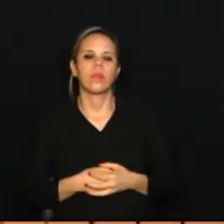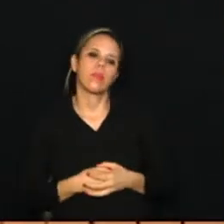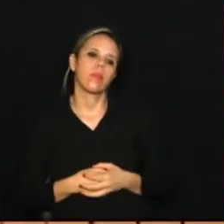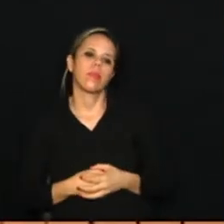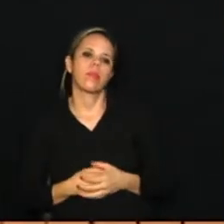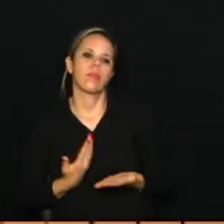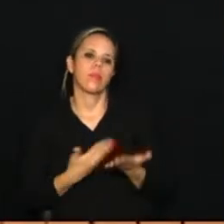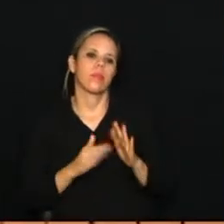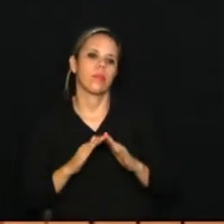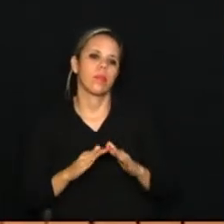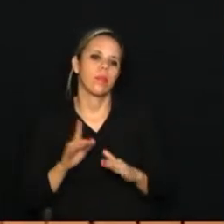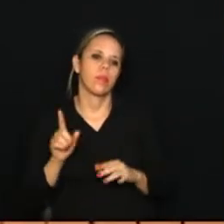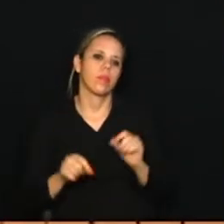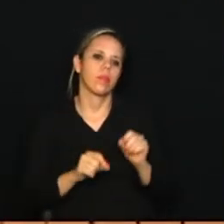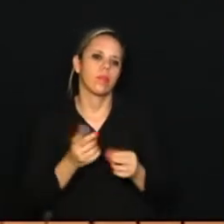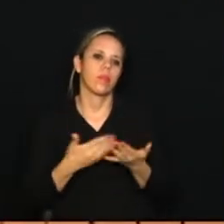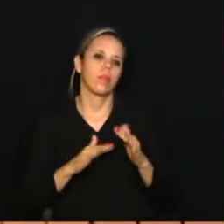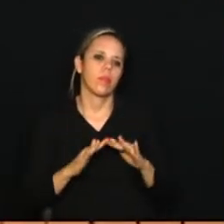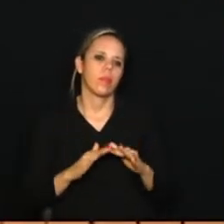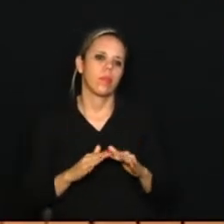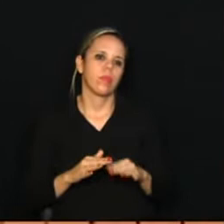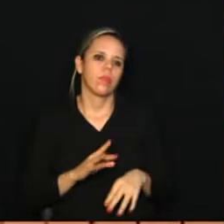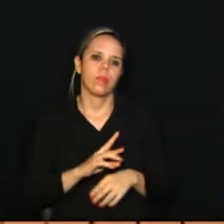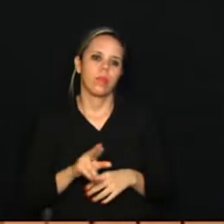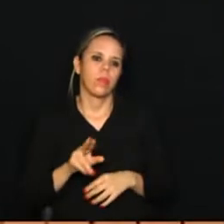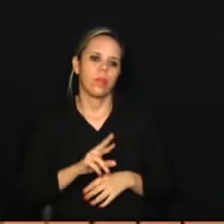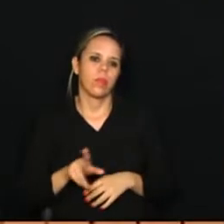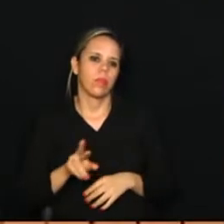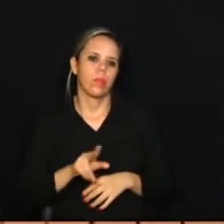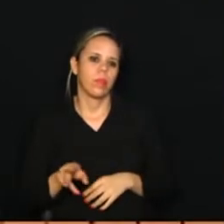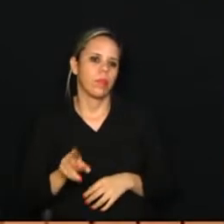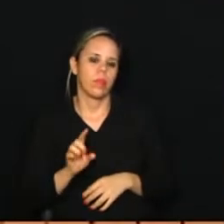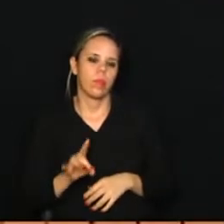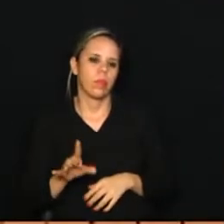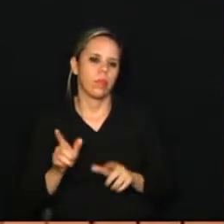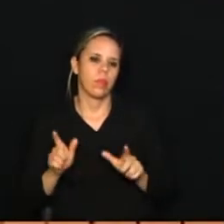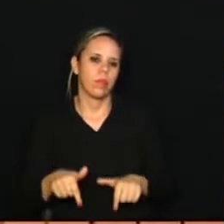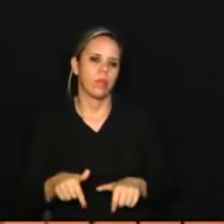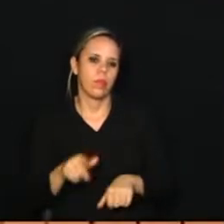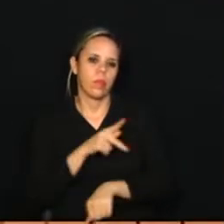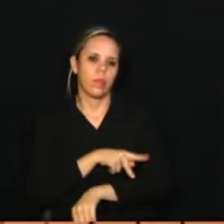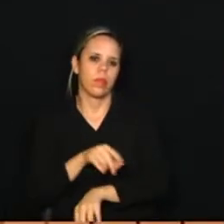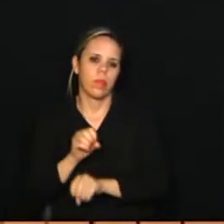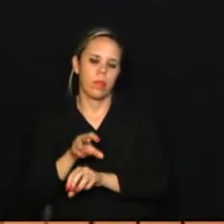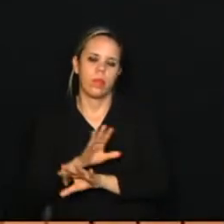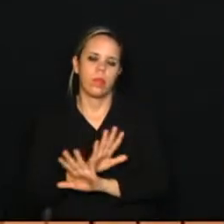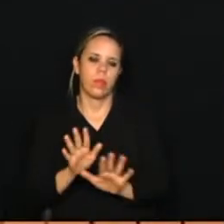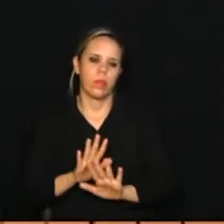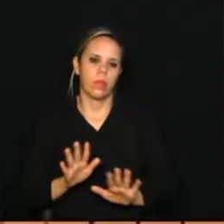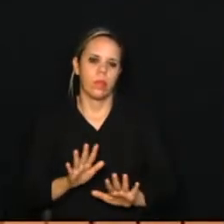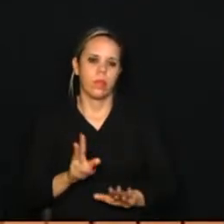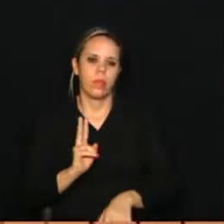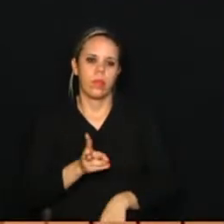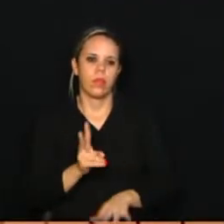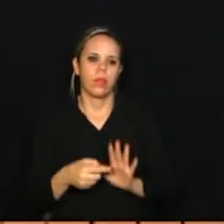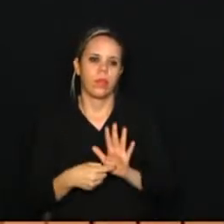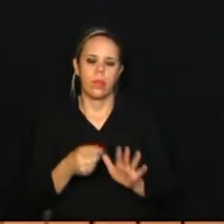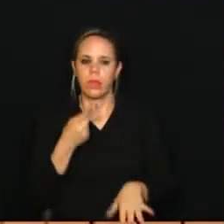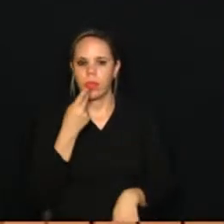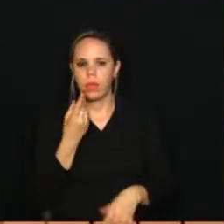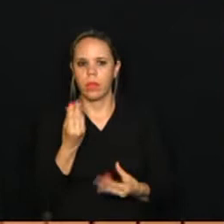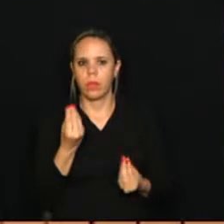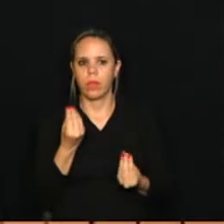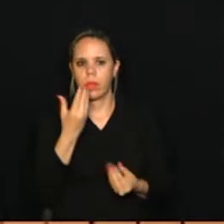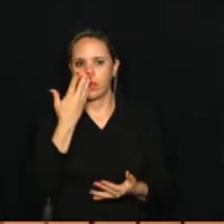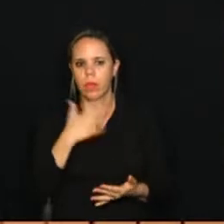da escola, é que a escola, ela não é somente a questão do pedagógico, né? Eu sempre aponto que muitas